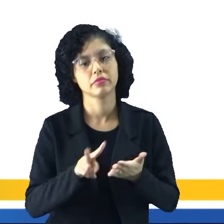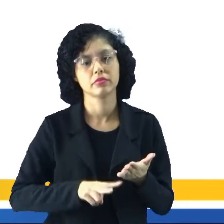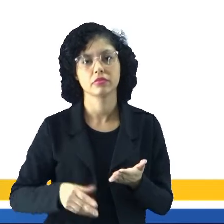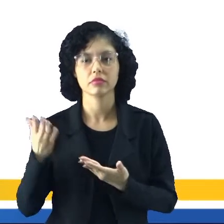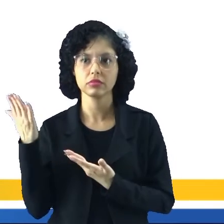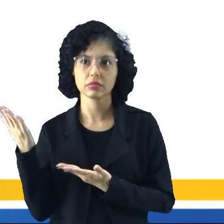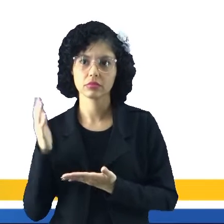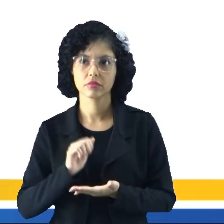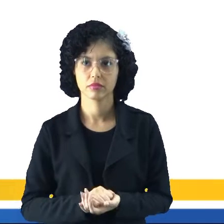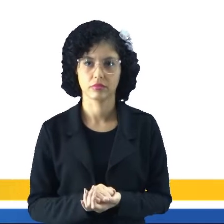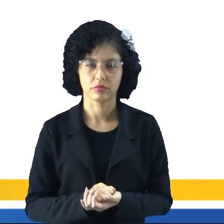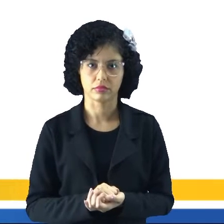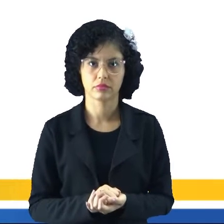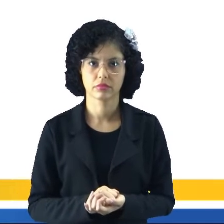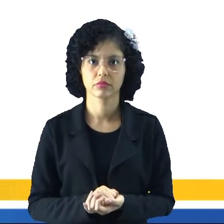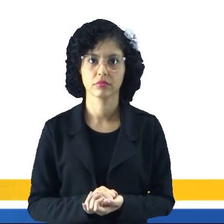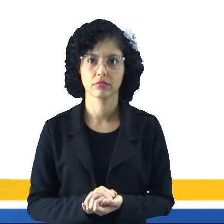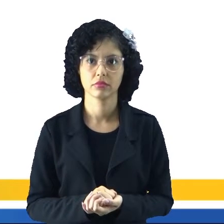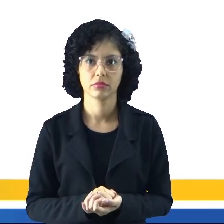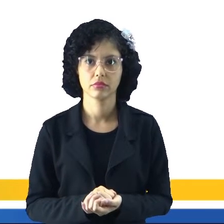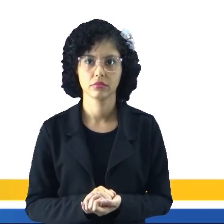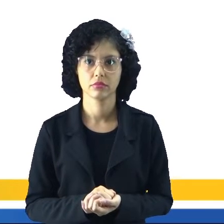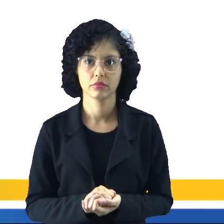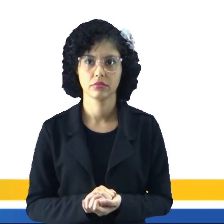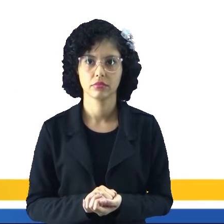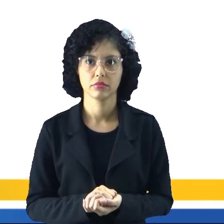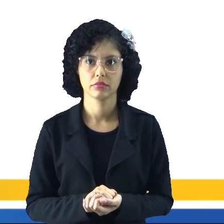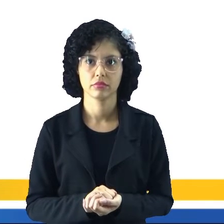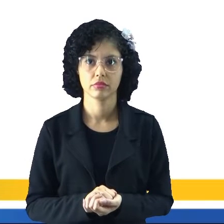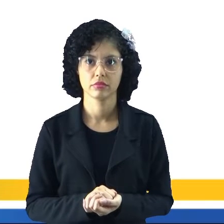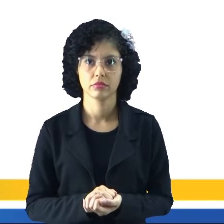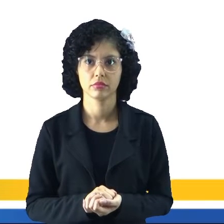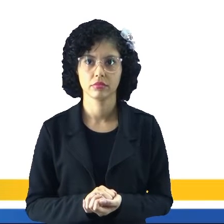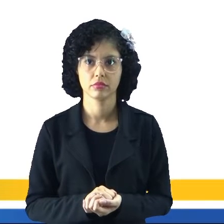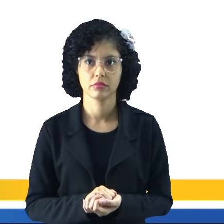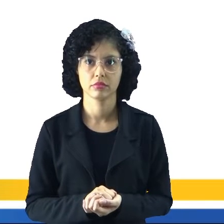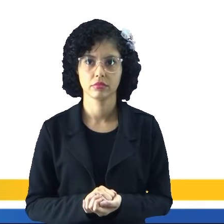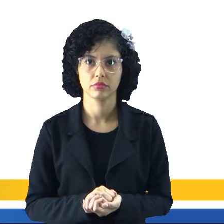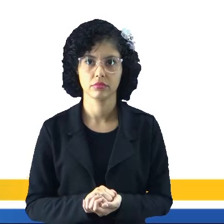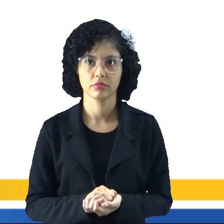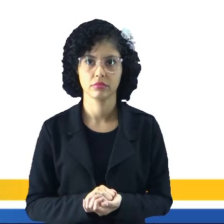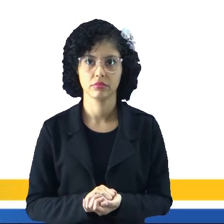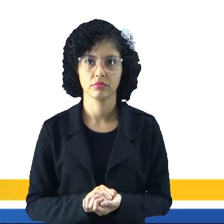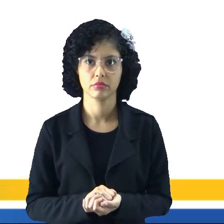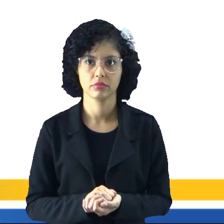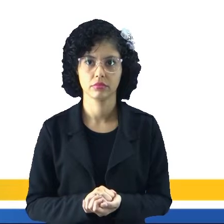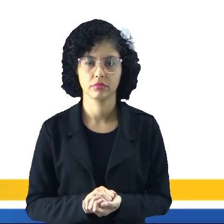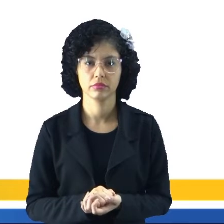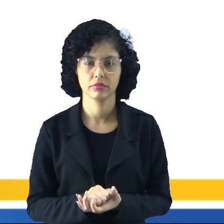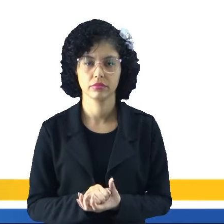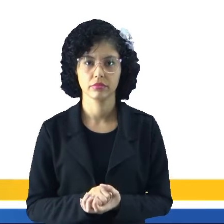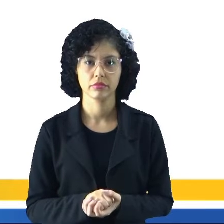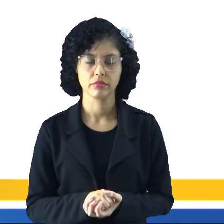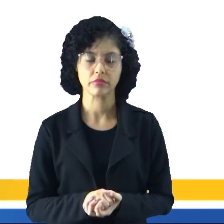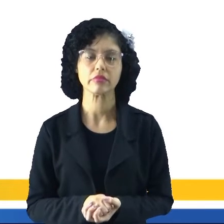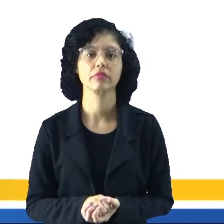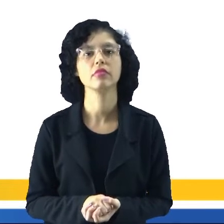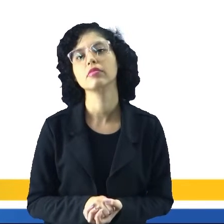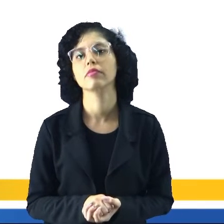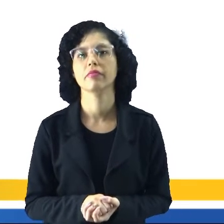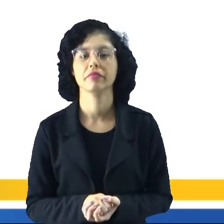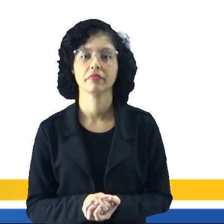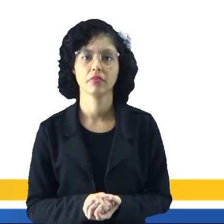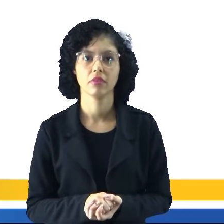né? Me arrepiento los tipos que pensam que a mulher é inferior, né? Ou